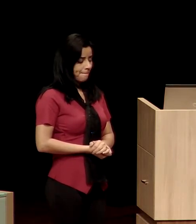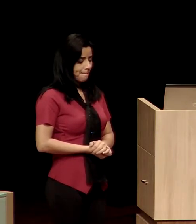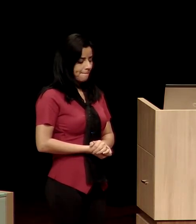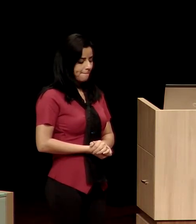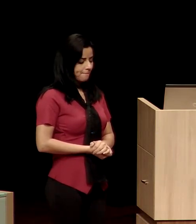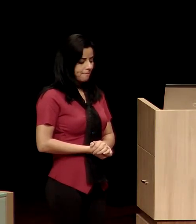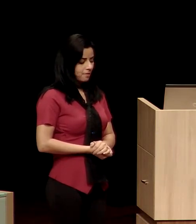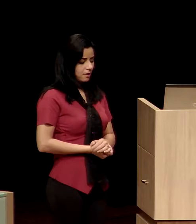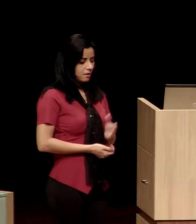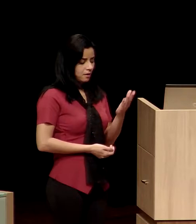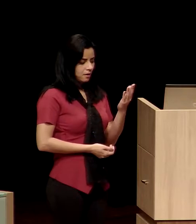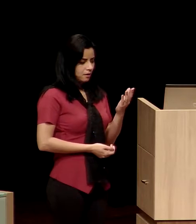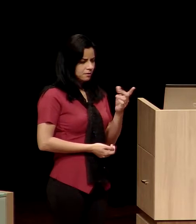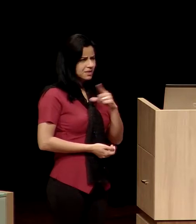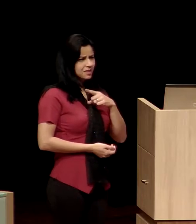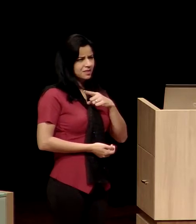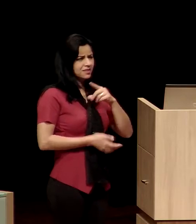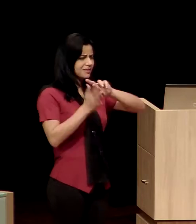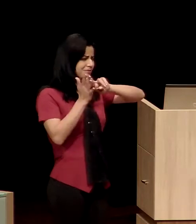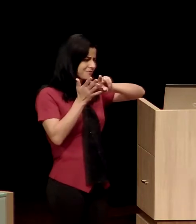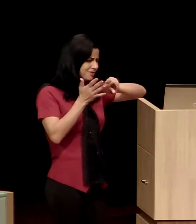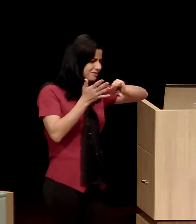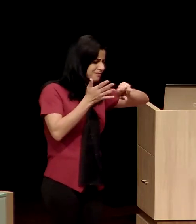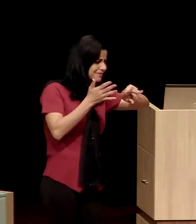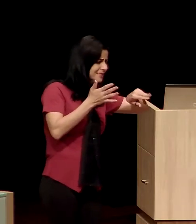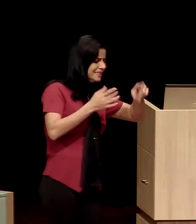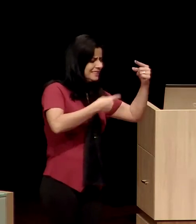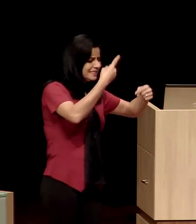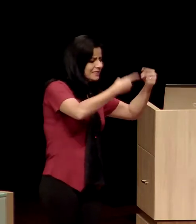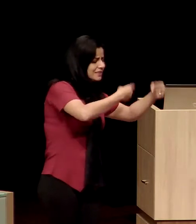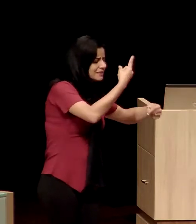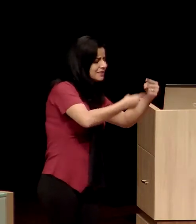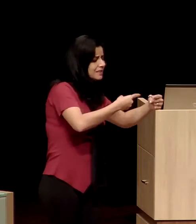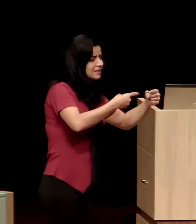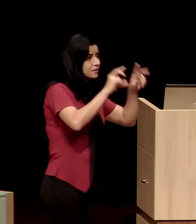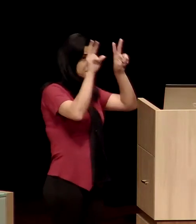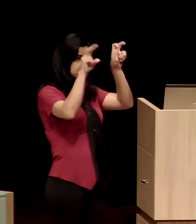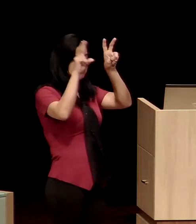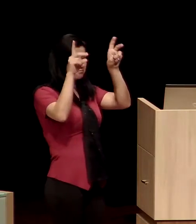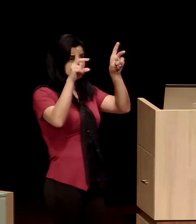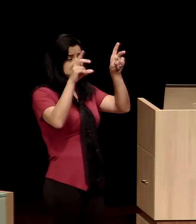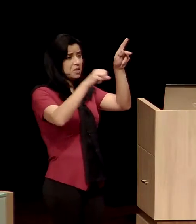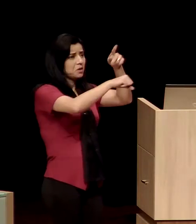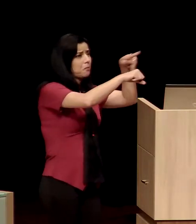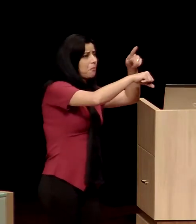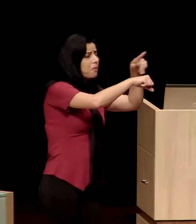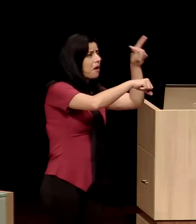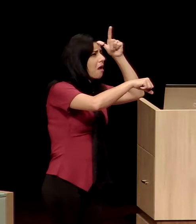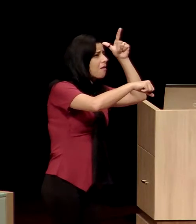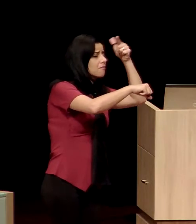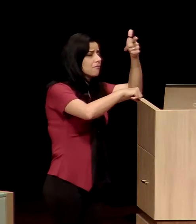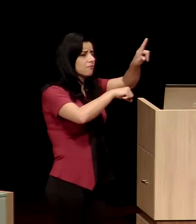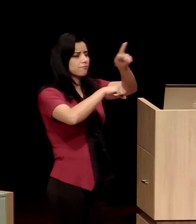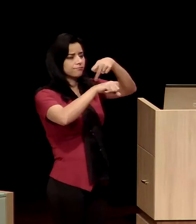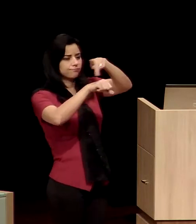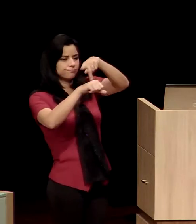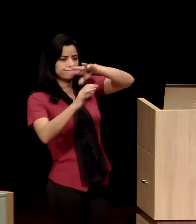debate. Já tem vários debates sobre esse assunto na Alemanha, nos outros partes do